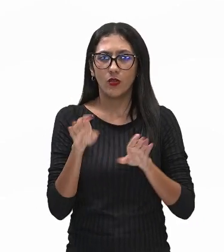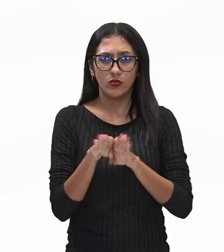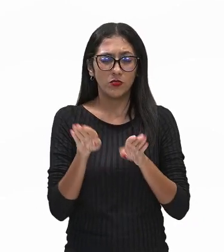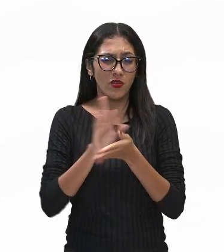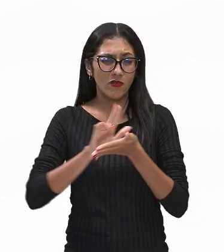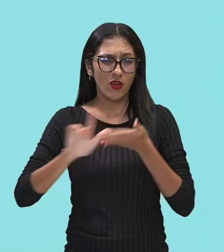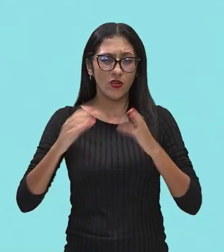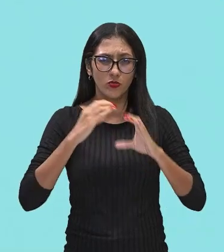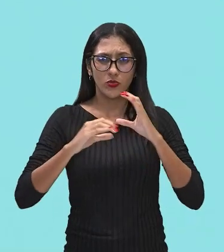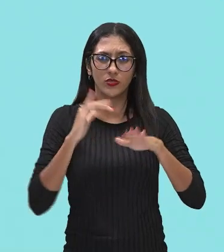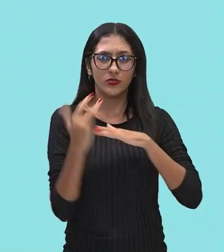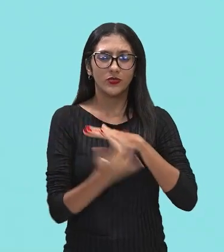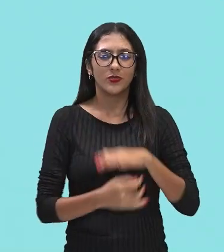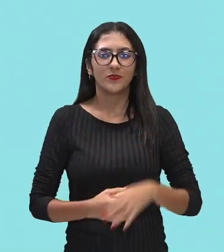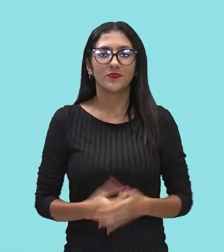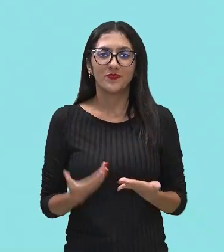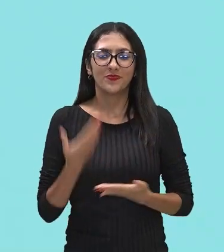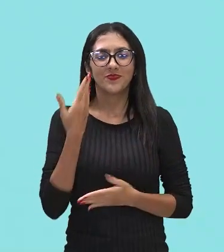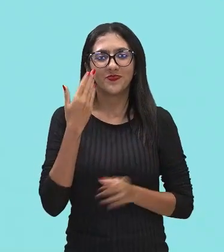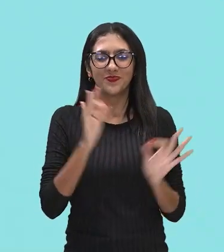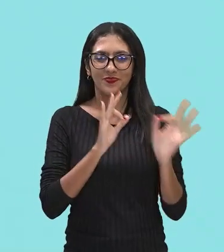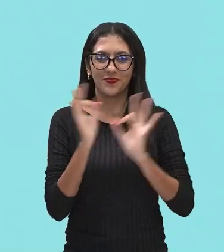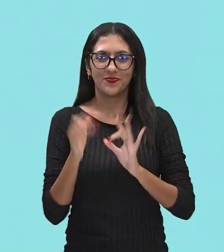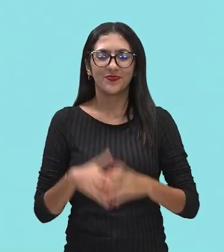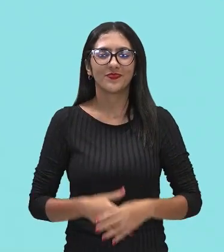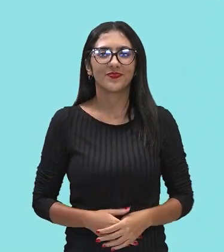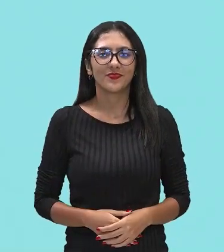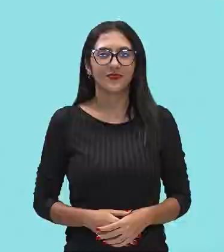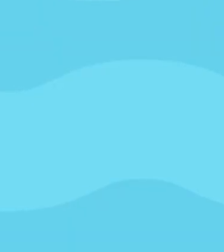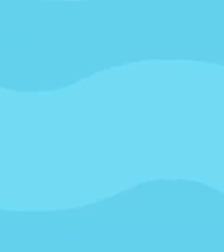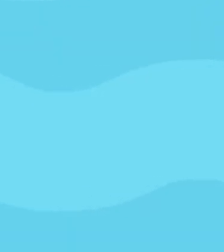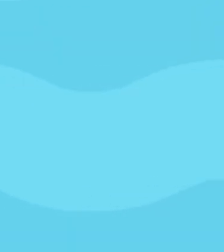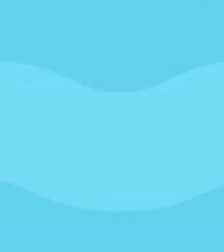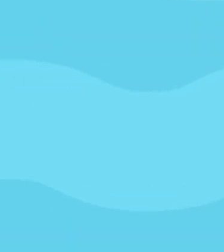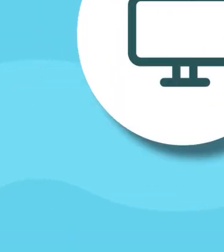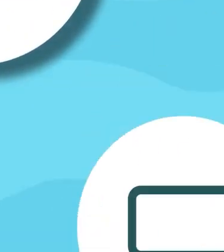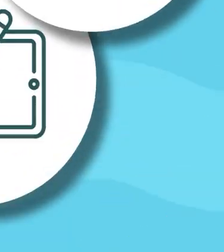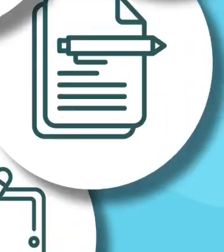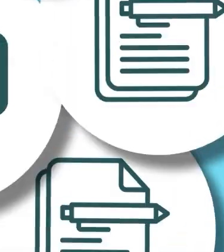diversas mídias. Então, gente, vamos à nossa aula?